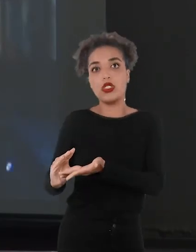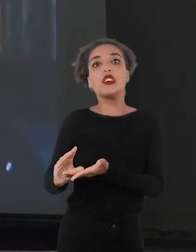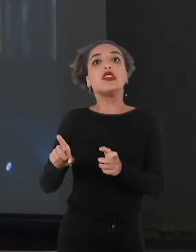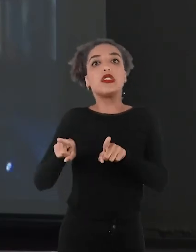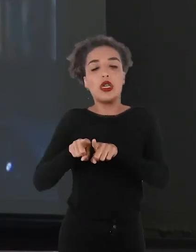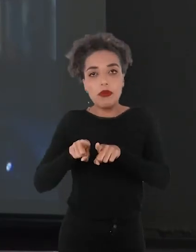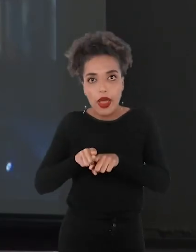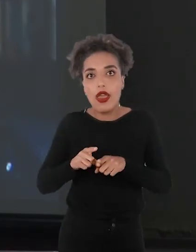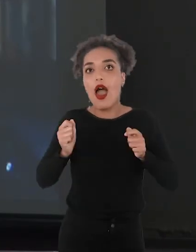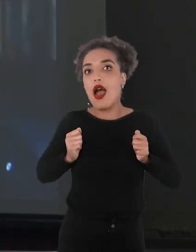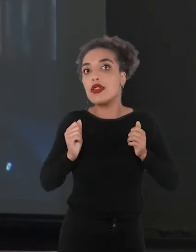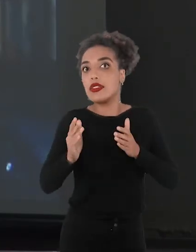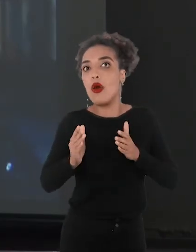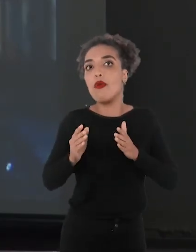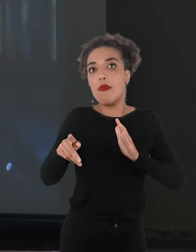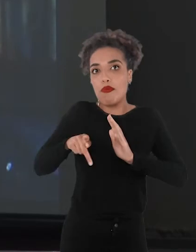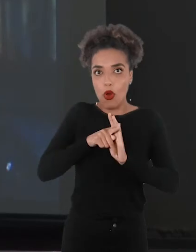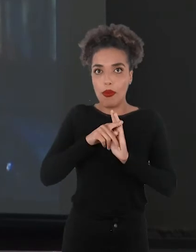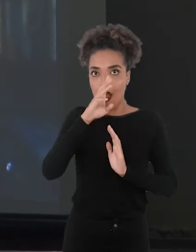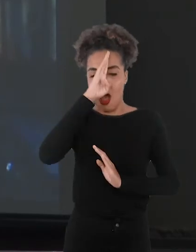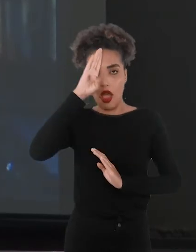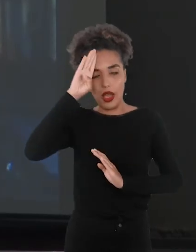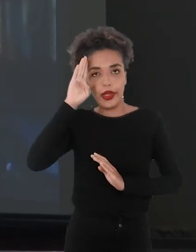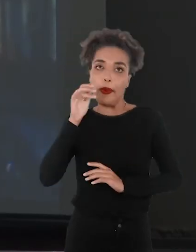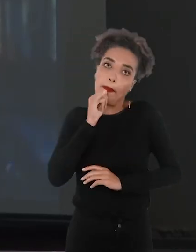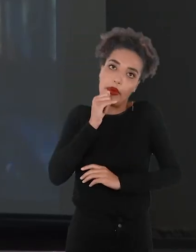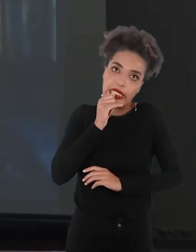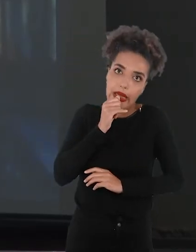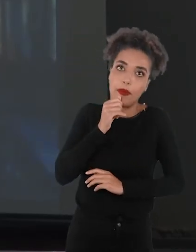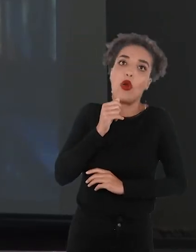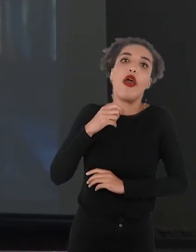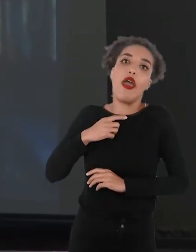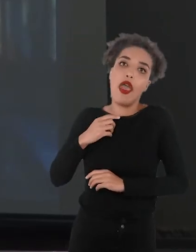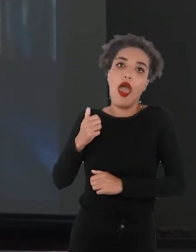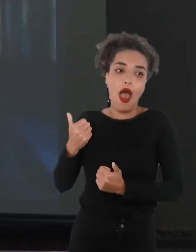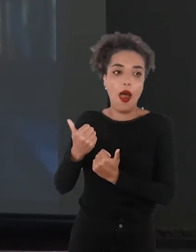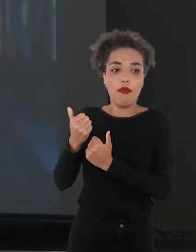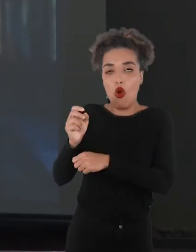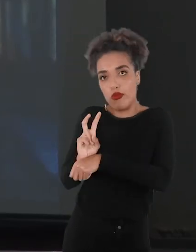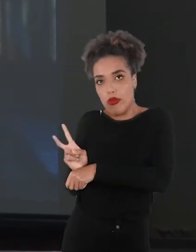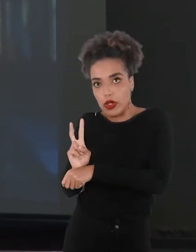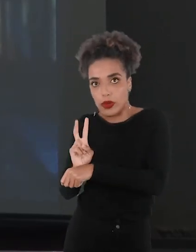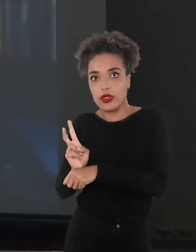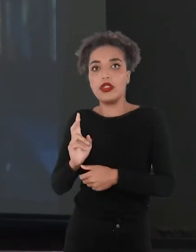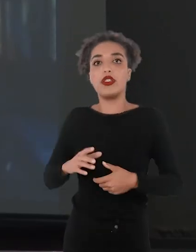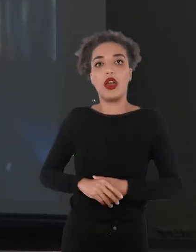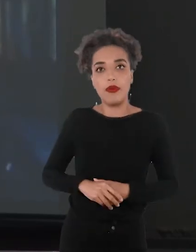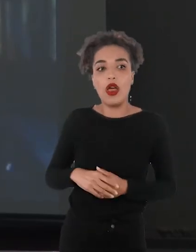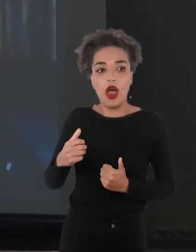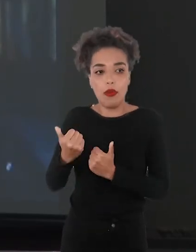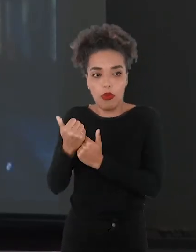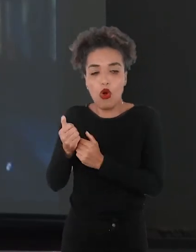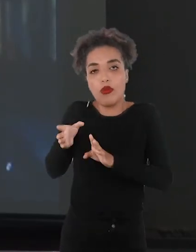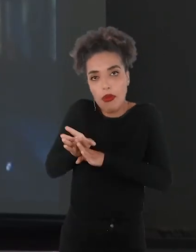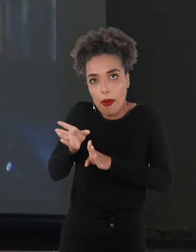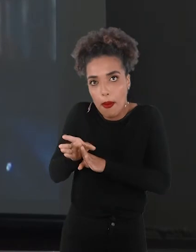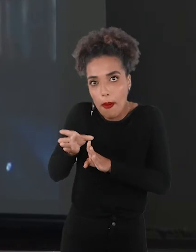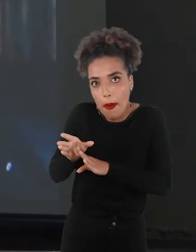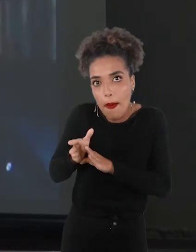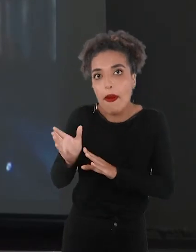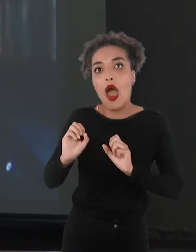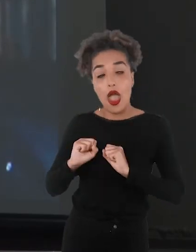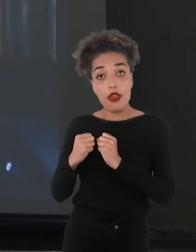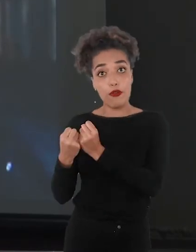do ponto de vista acadêmico, tais como monitorias, apoios de reforço, e